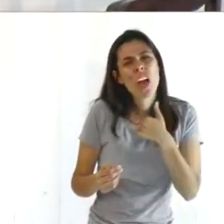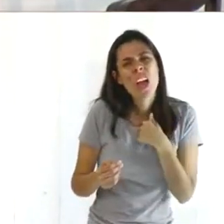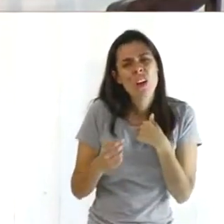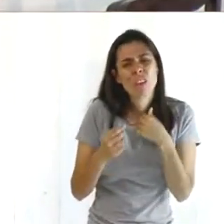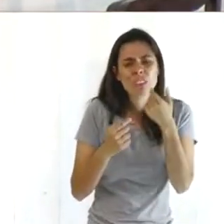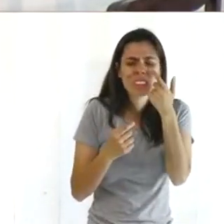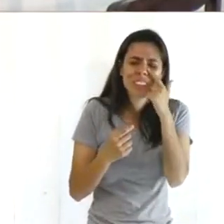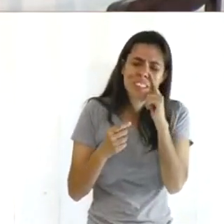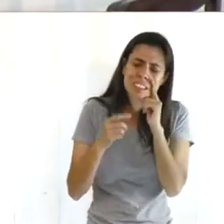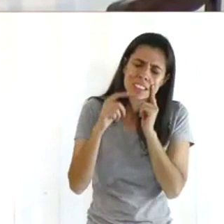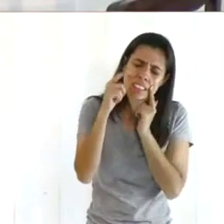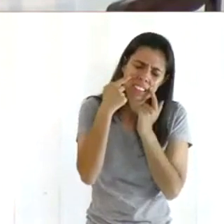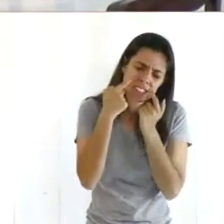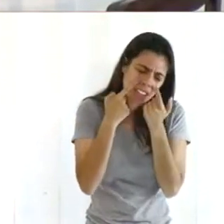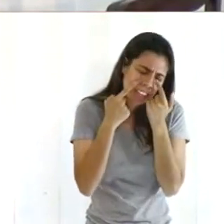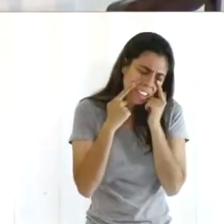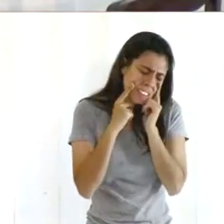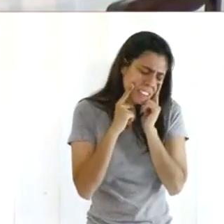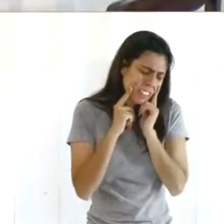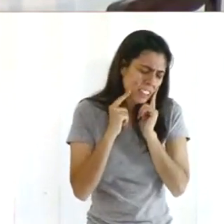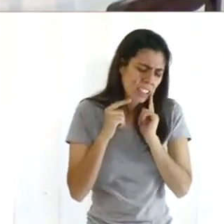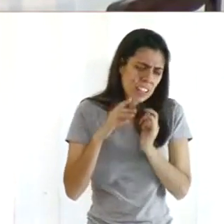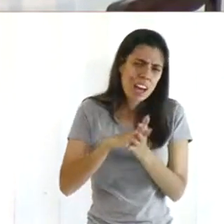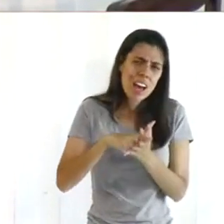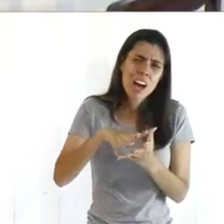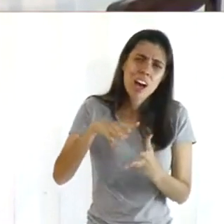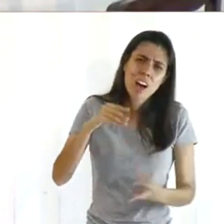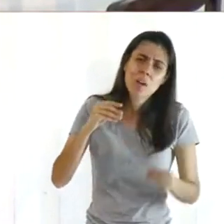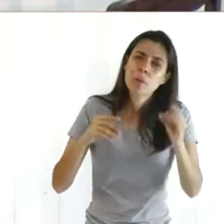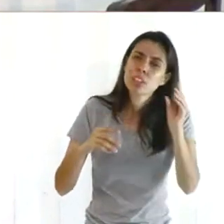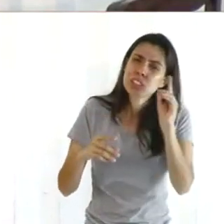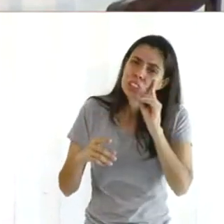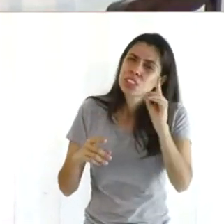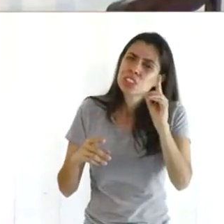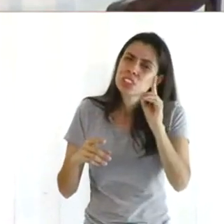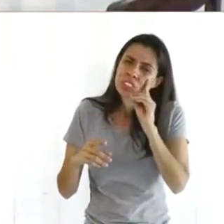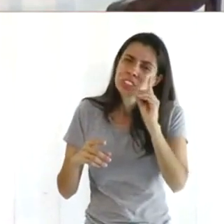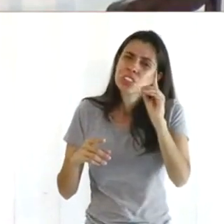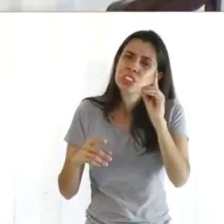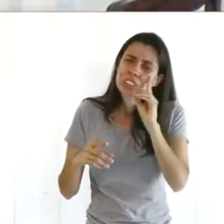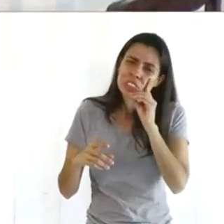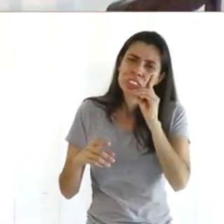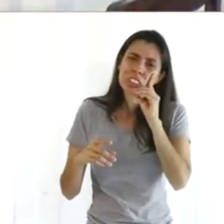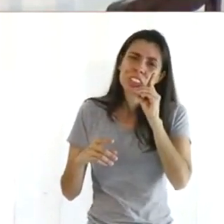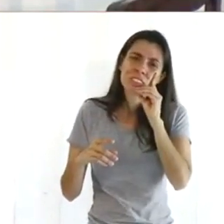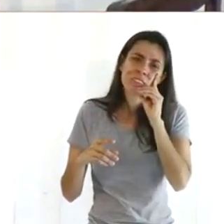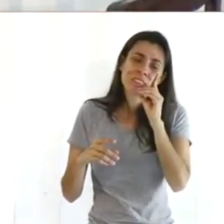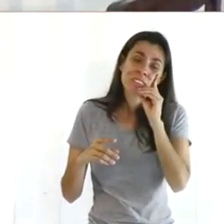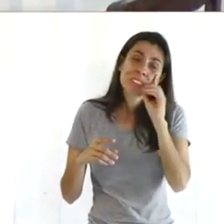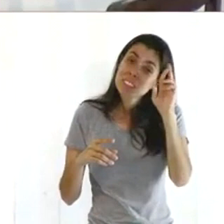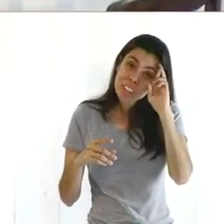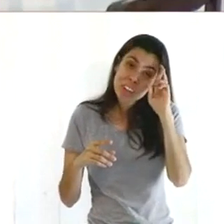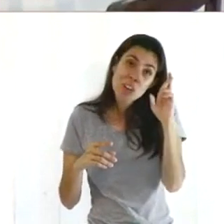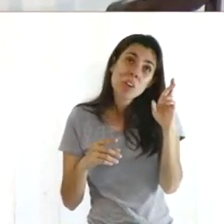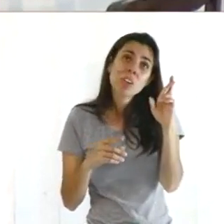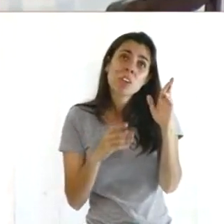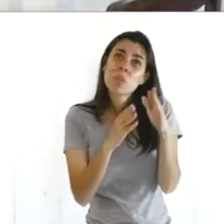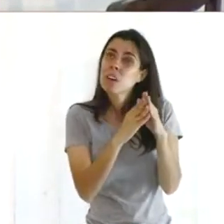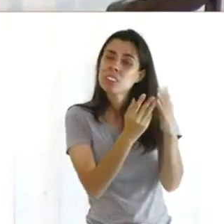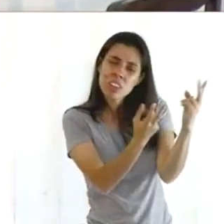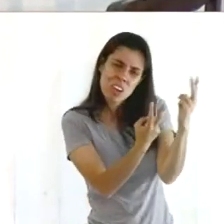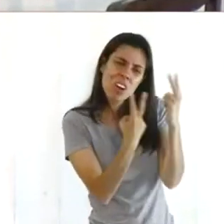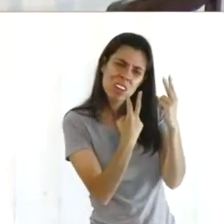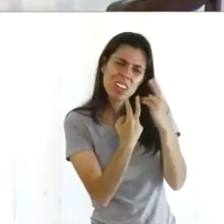durou esse período em que Davi constitui e compôs esse salmo, mas ele está falando: Senhor, olha para o meu